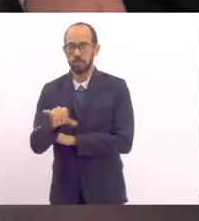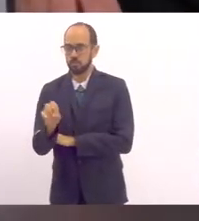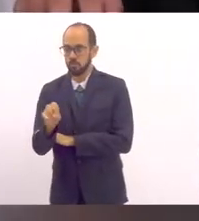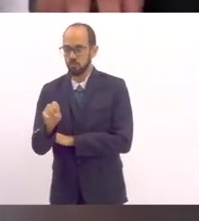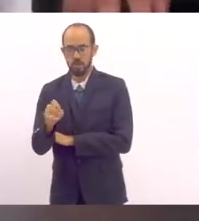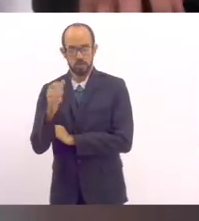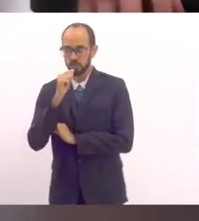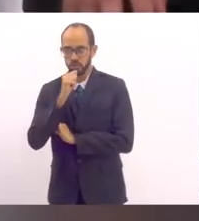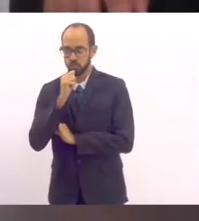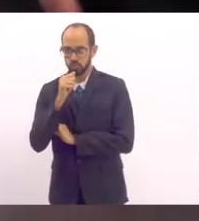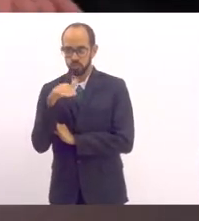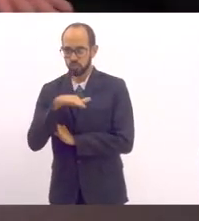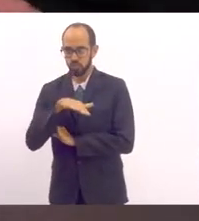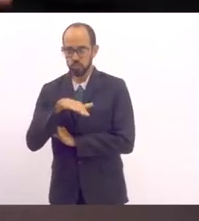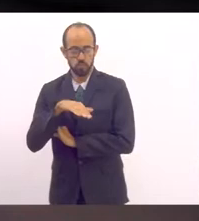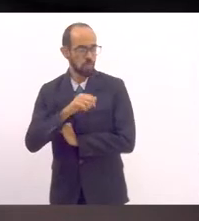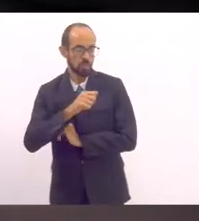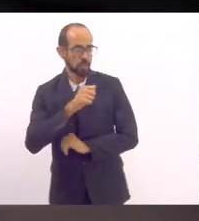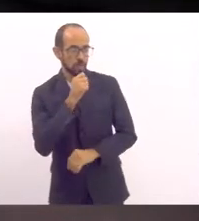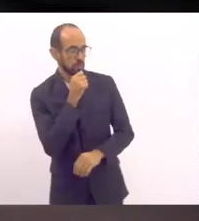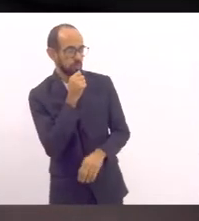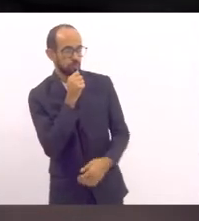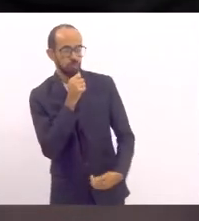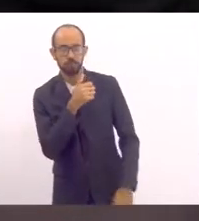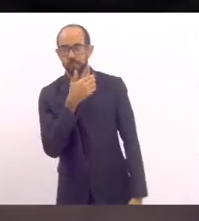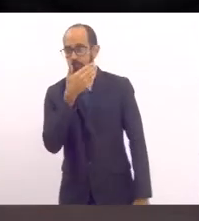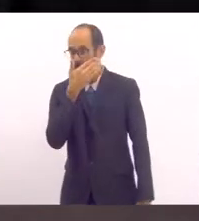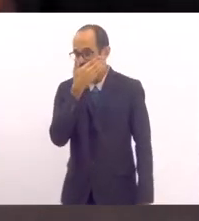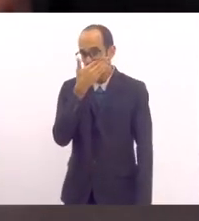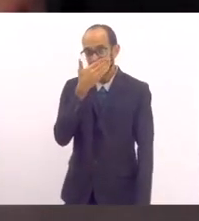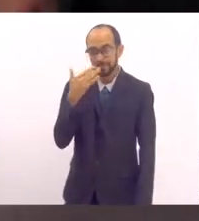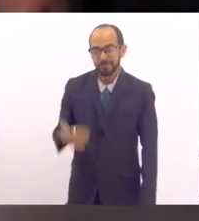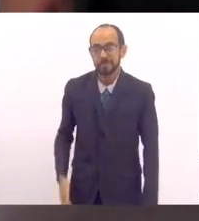Está a caminho. Tá.